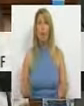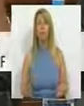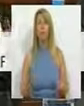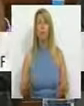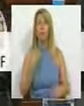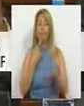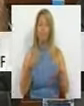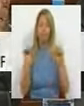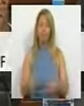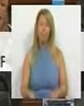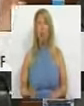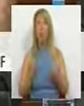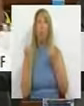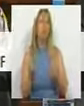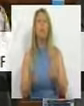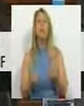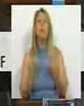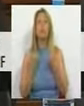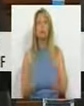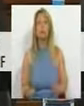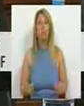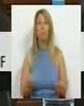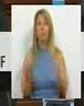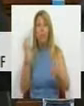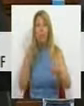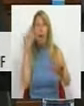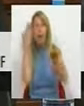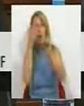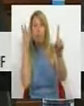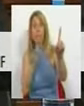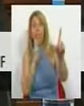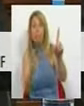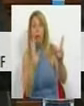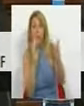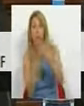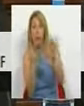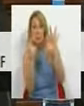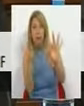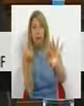Mais uma vez, não lhe consigo ser mais preciso do que fui há bocado